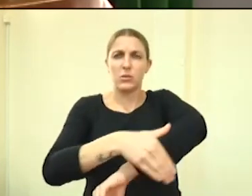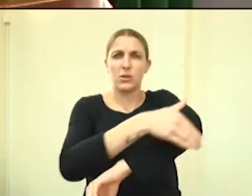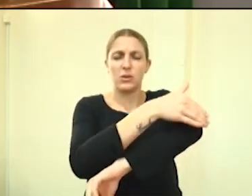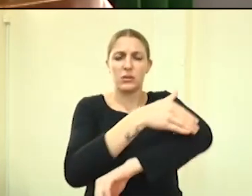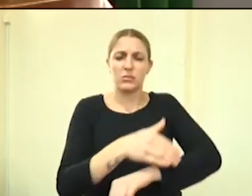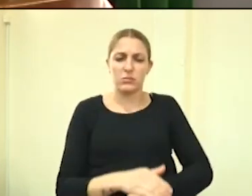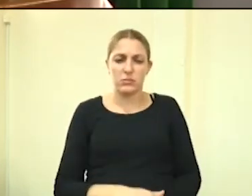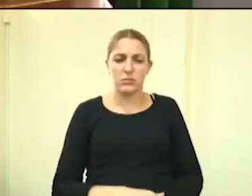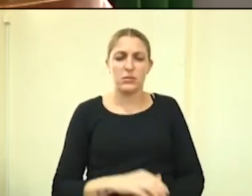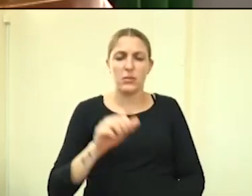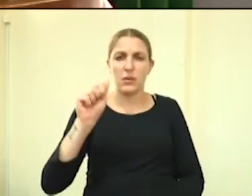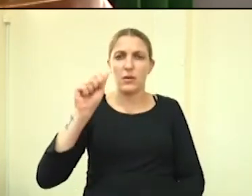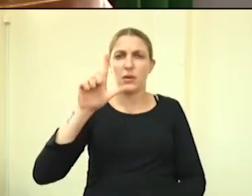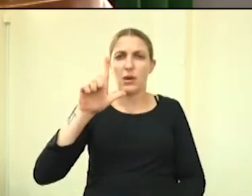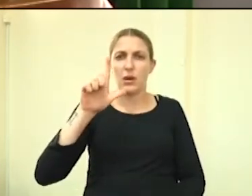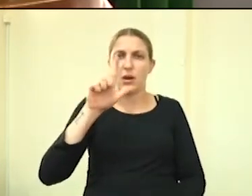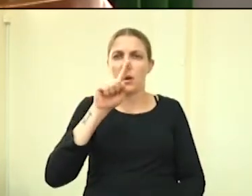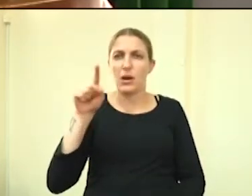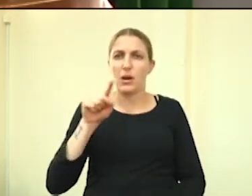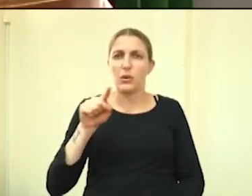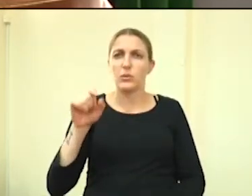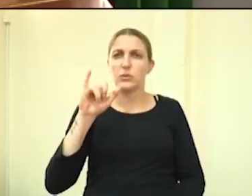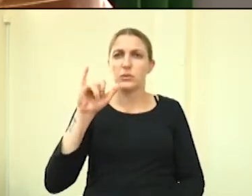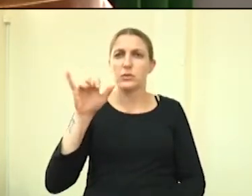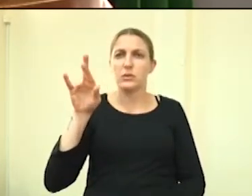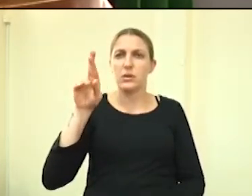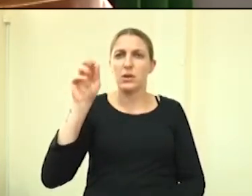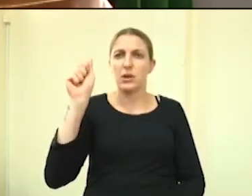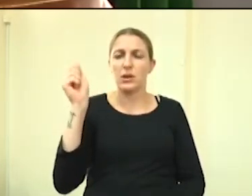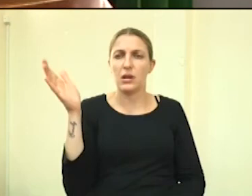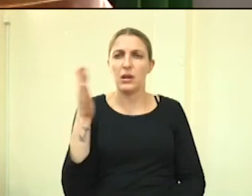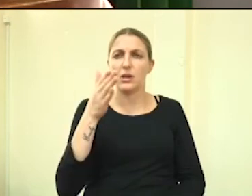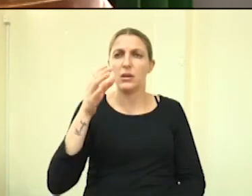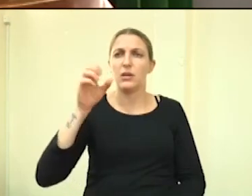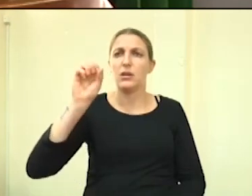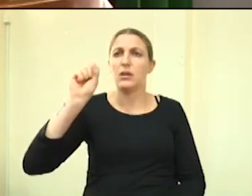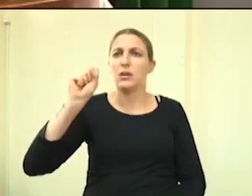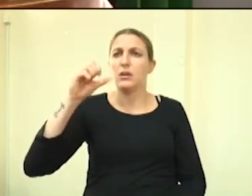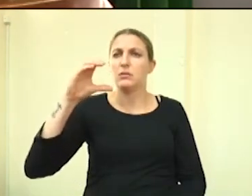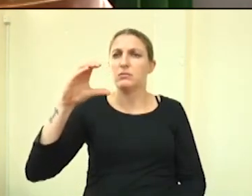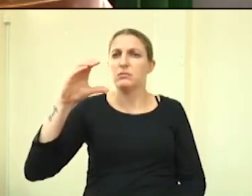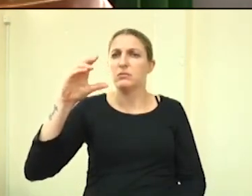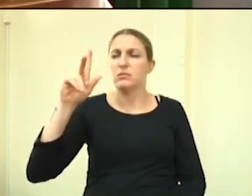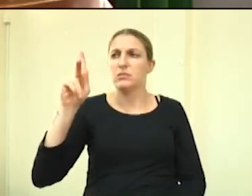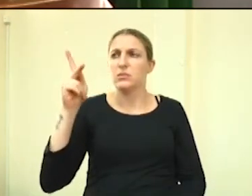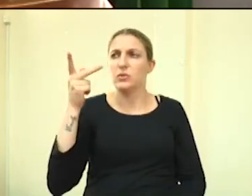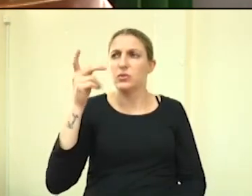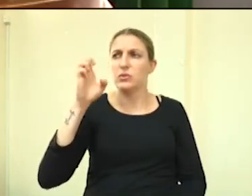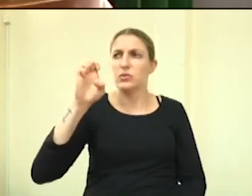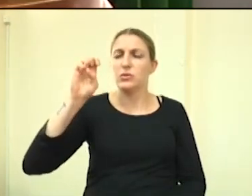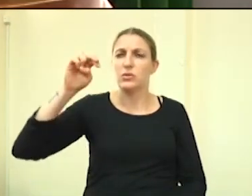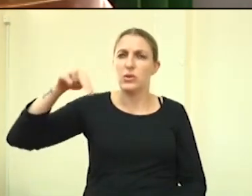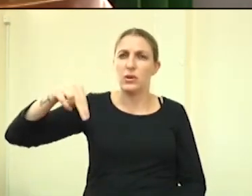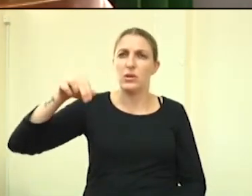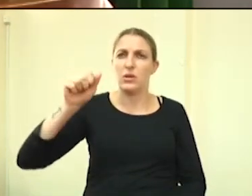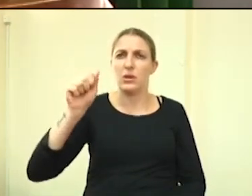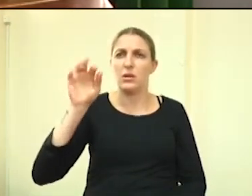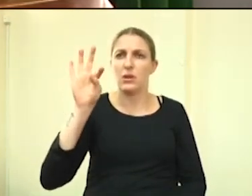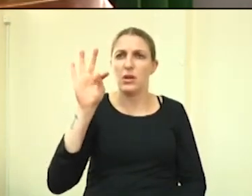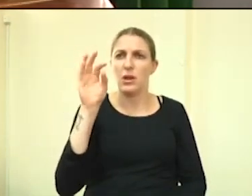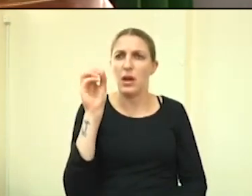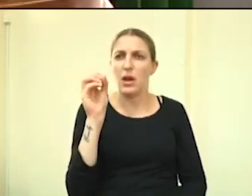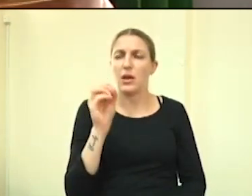rua Alzira Esquinato. E também queria trazer o conhecimento do secretário de